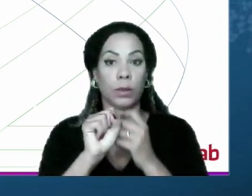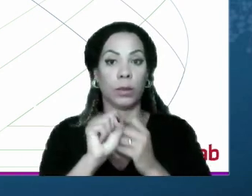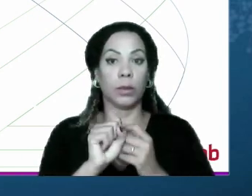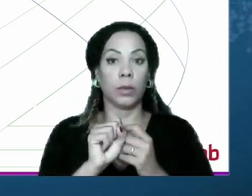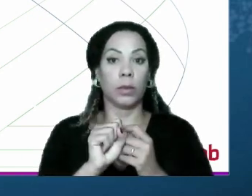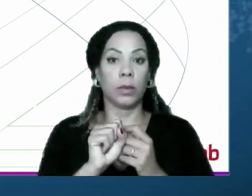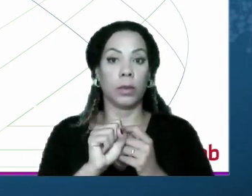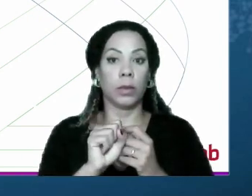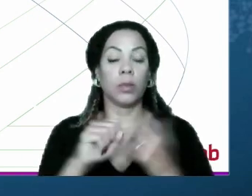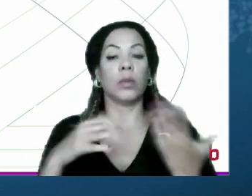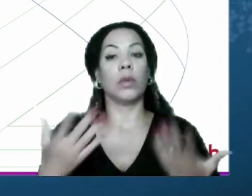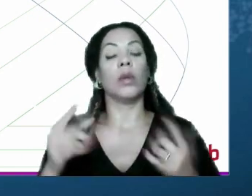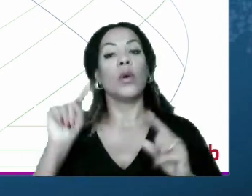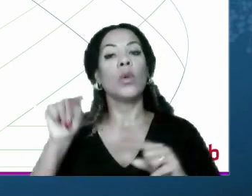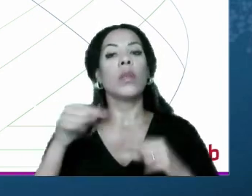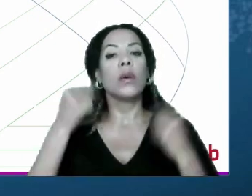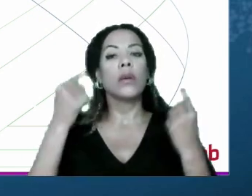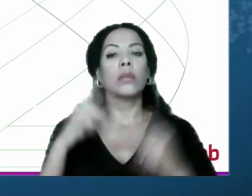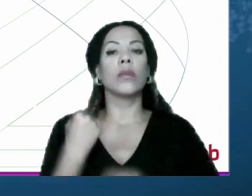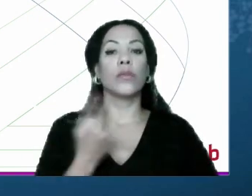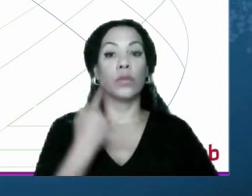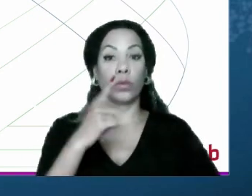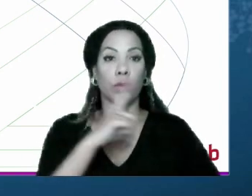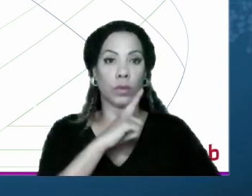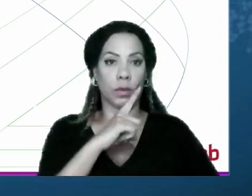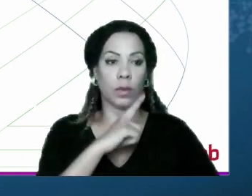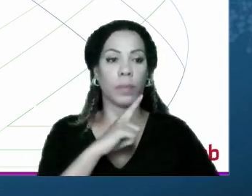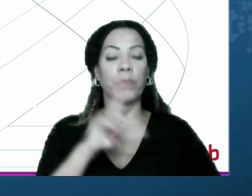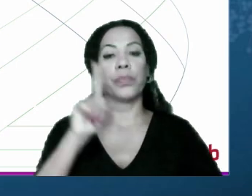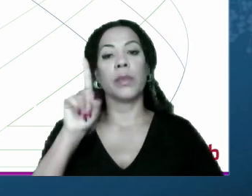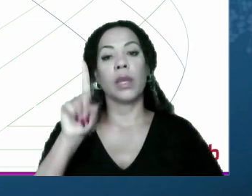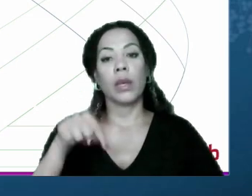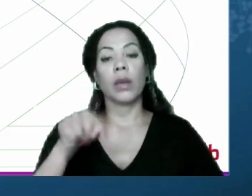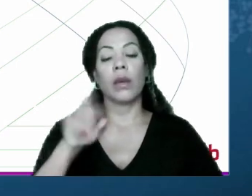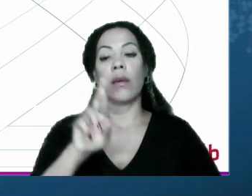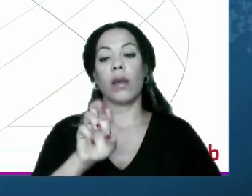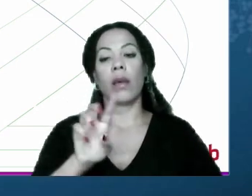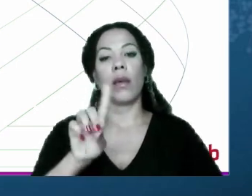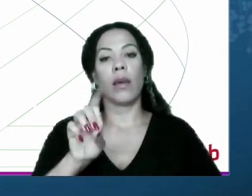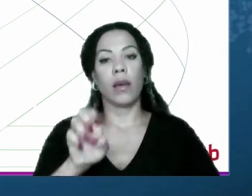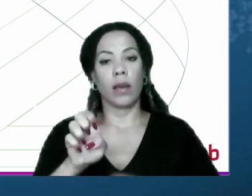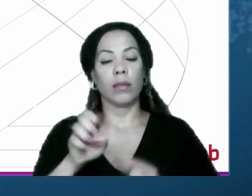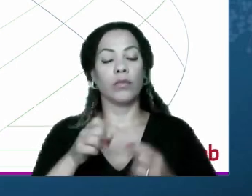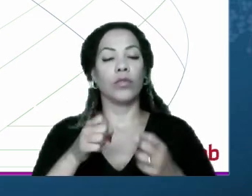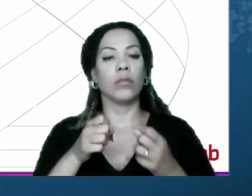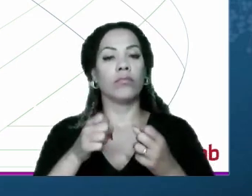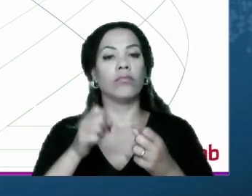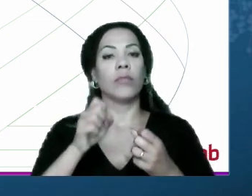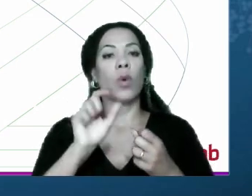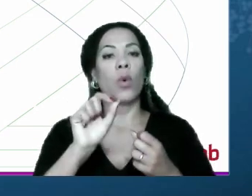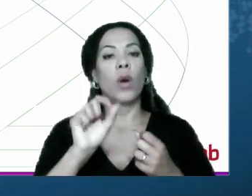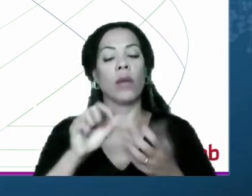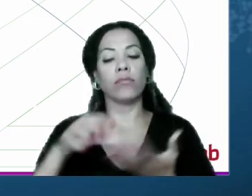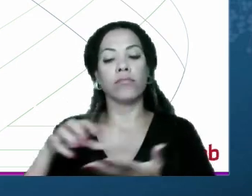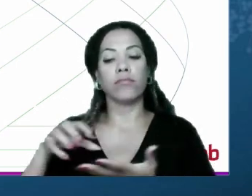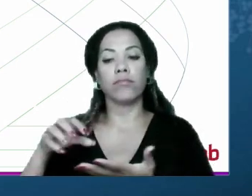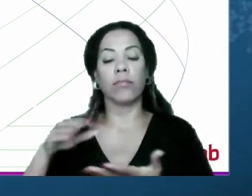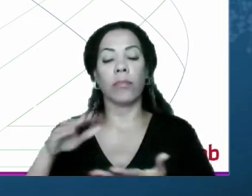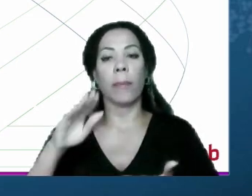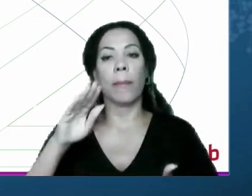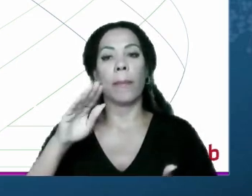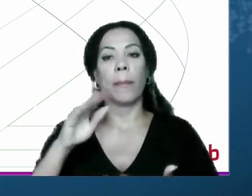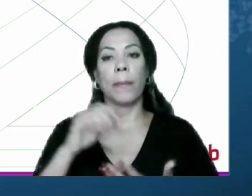E os desafios que temos, que é uma rede extensiva de bancos